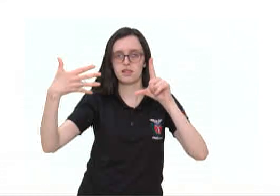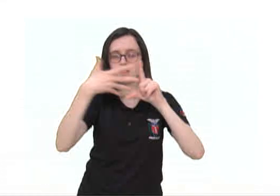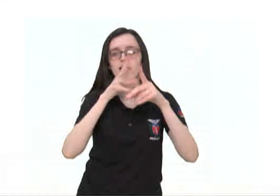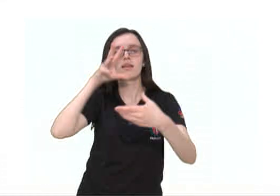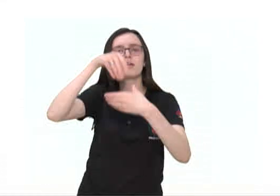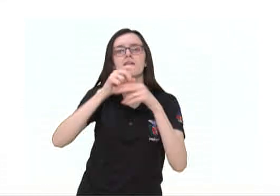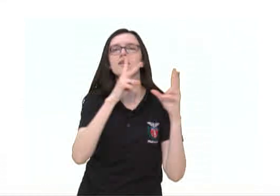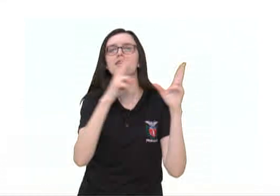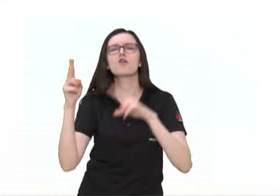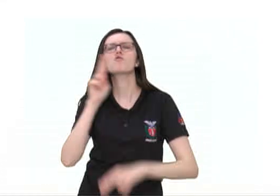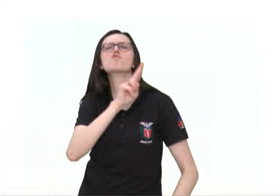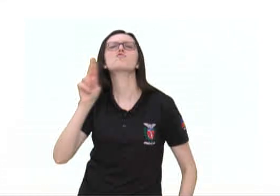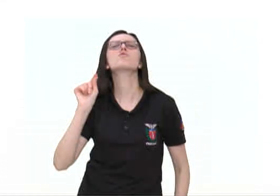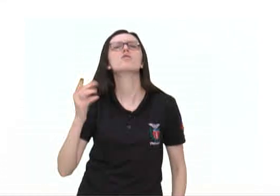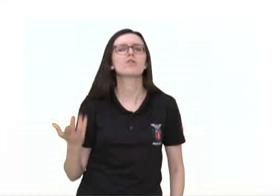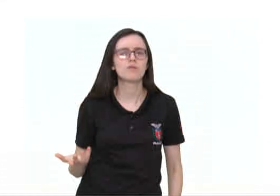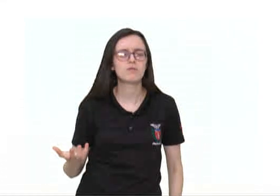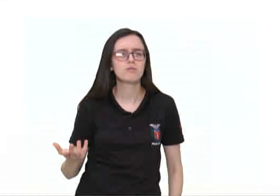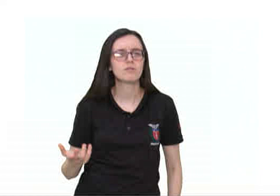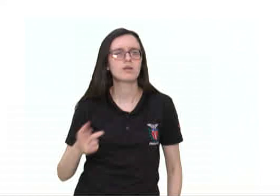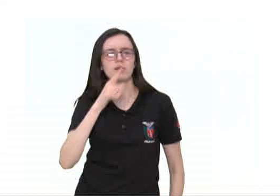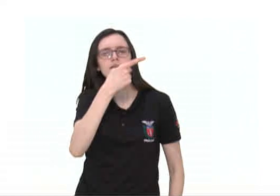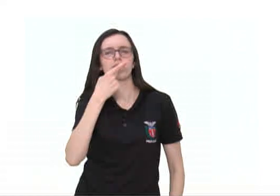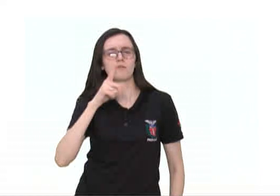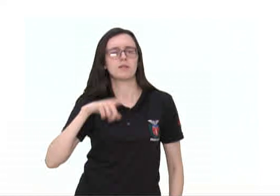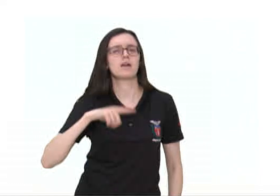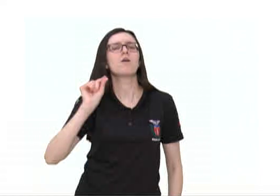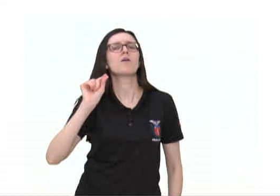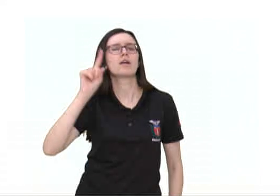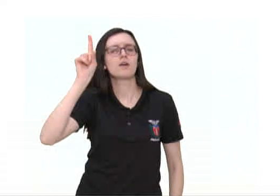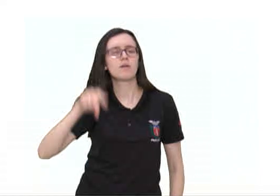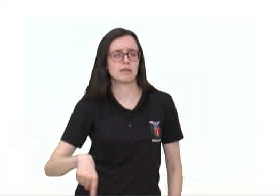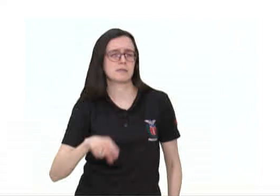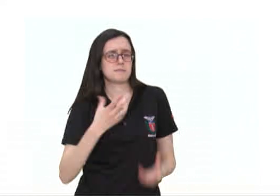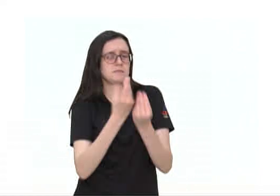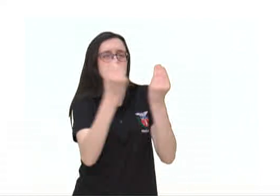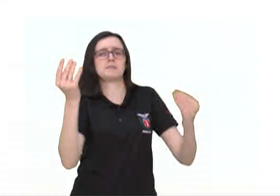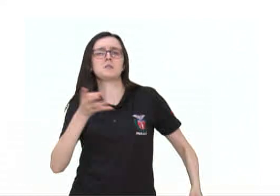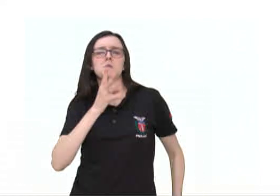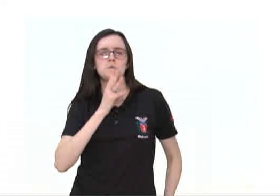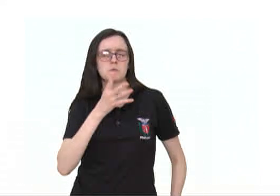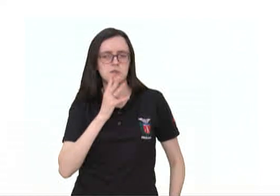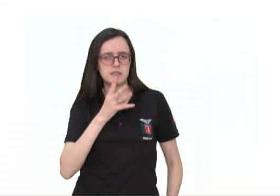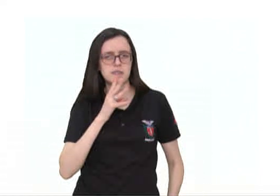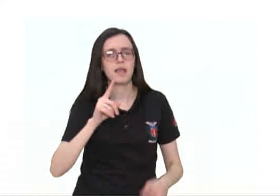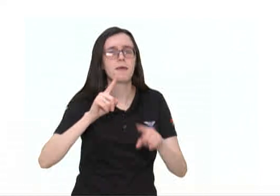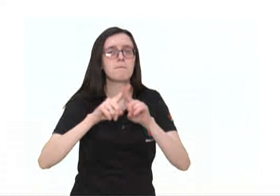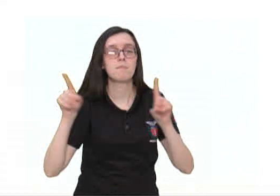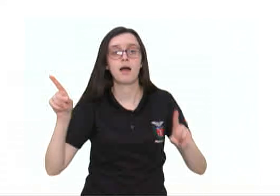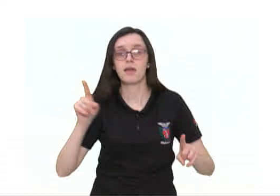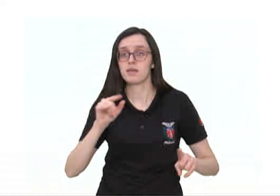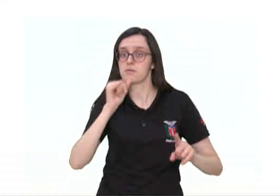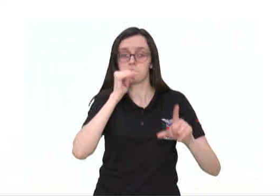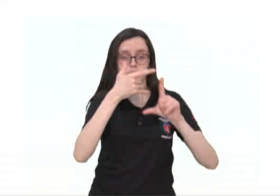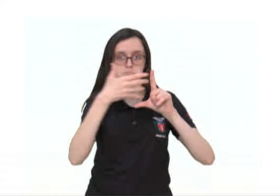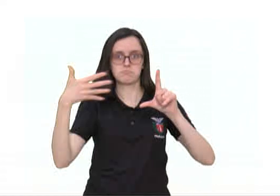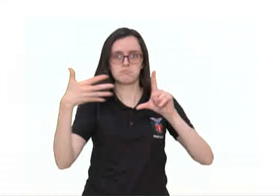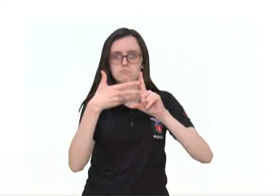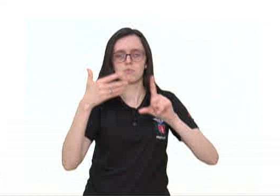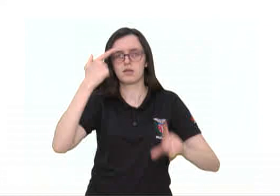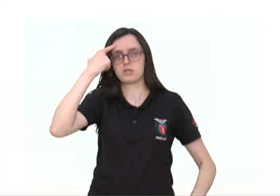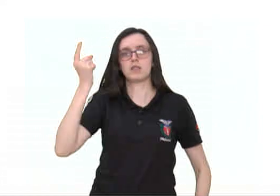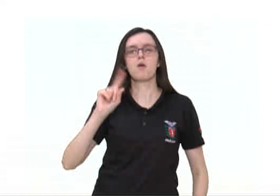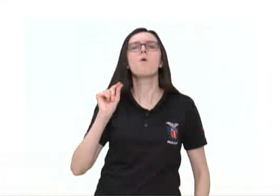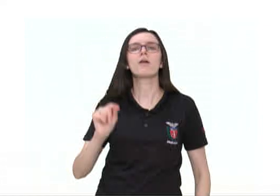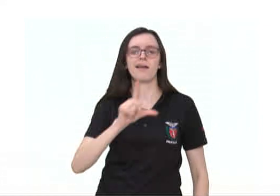série com nome em espanhol e sem rostos conhecidos no elenco. O que ela não esperava, porém, é que La